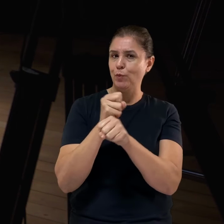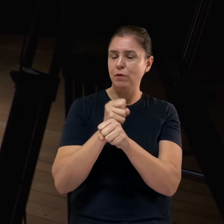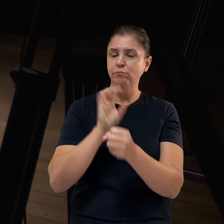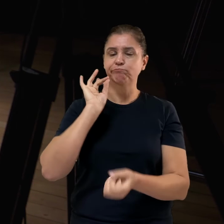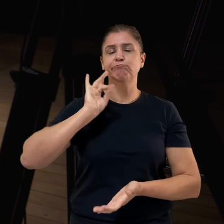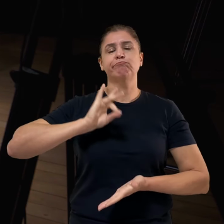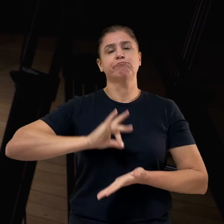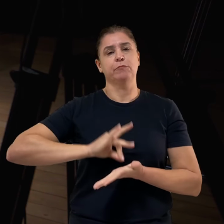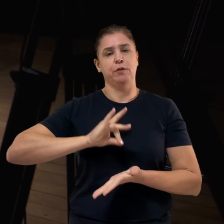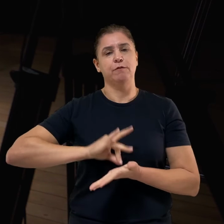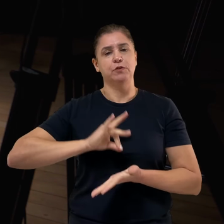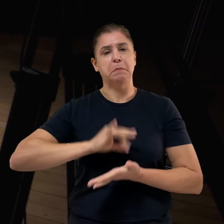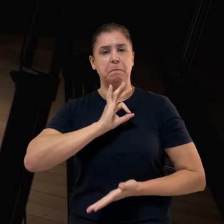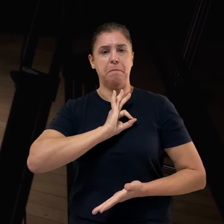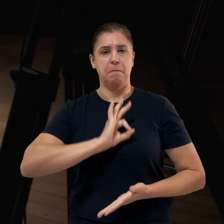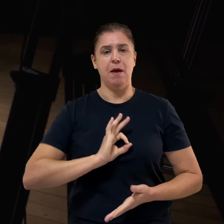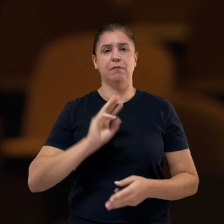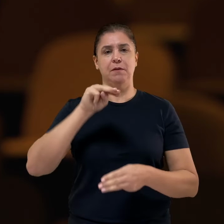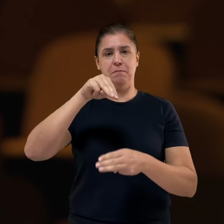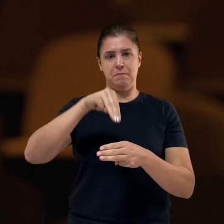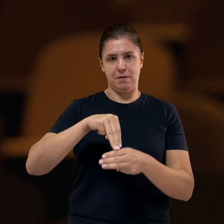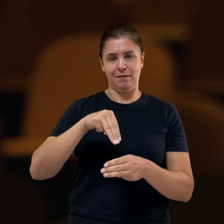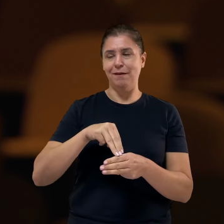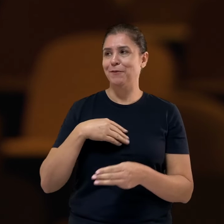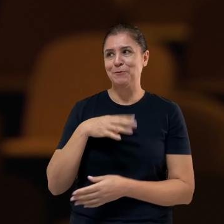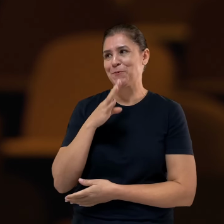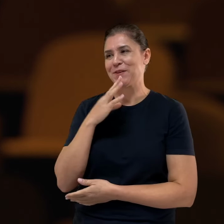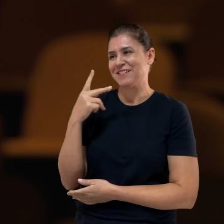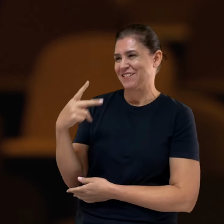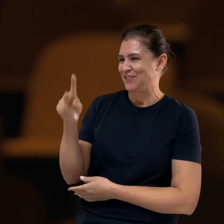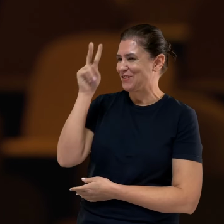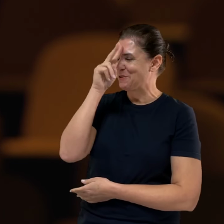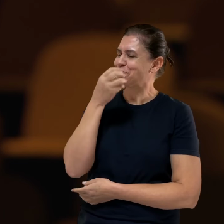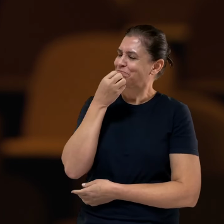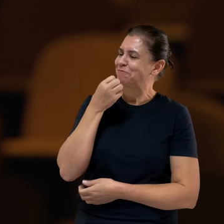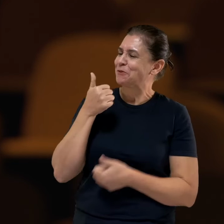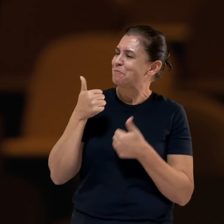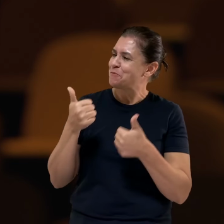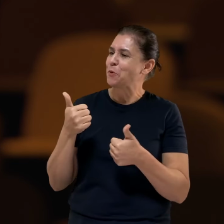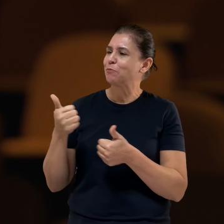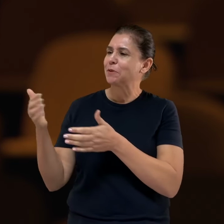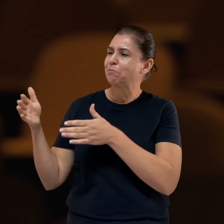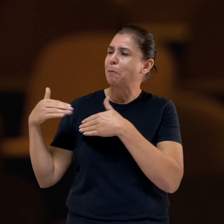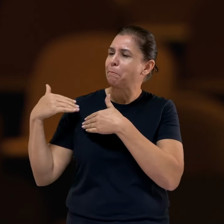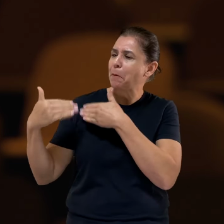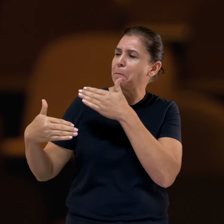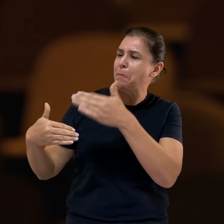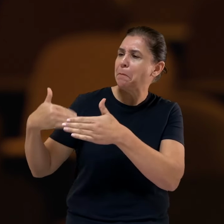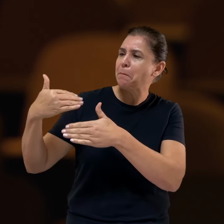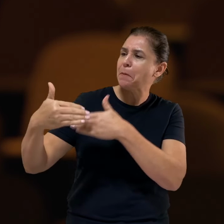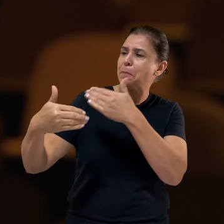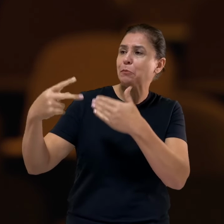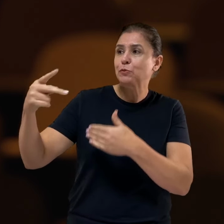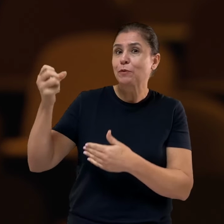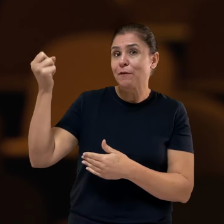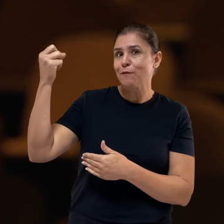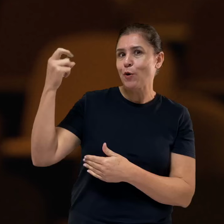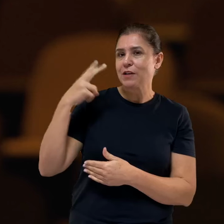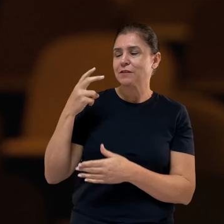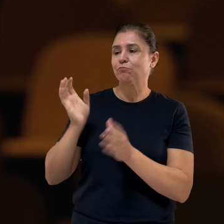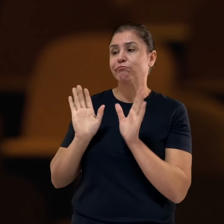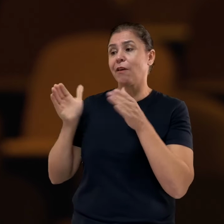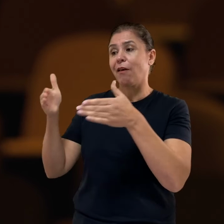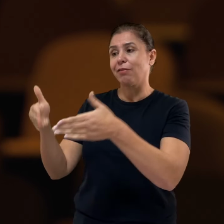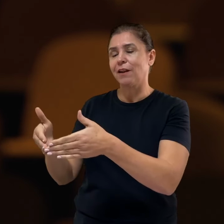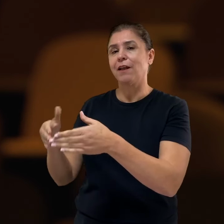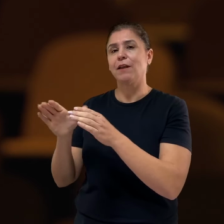então já vem efetivo, foi efetivado. Não conhecia essa história, muito bom conhecer todo o processo vocacional, entrada